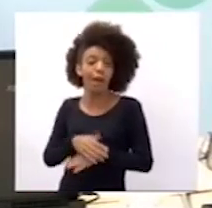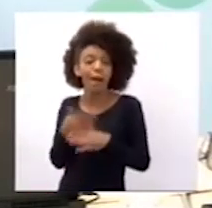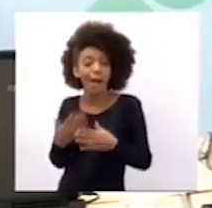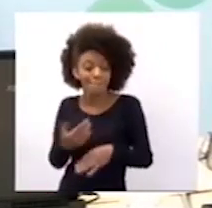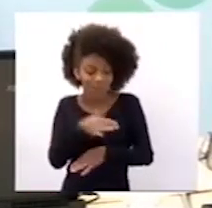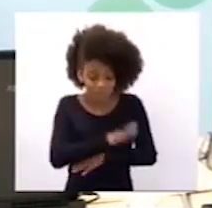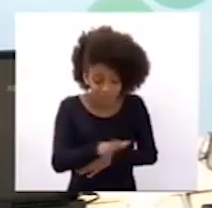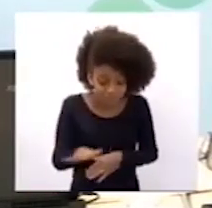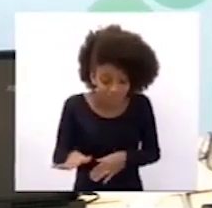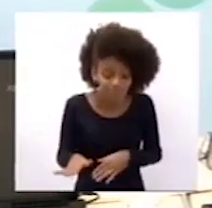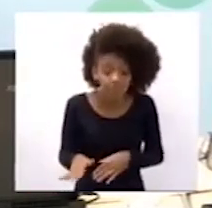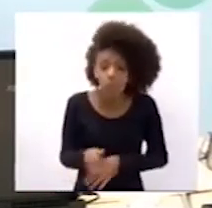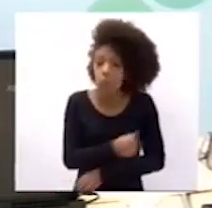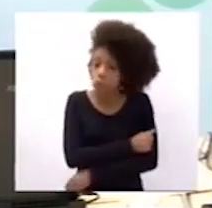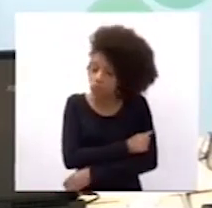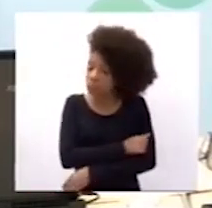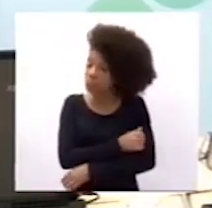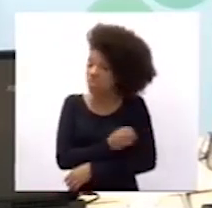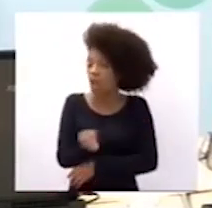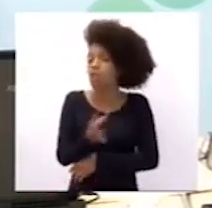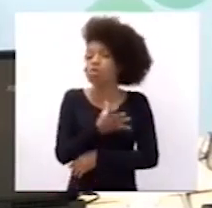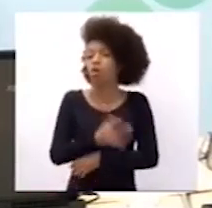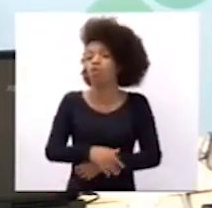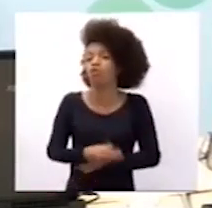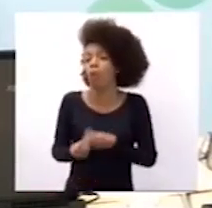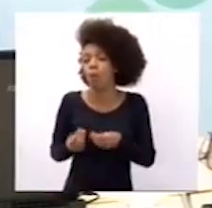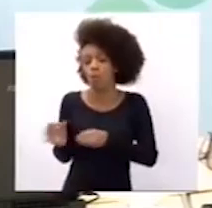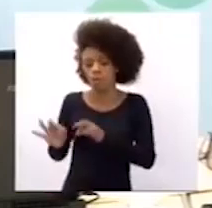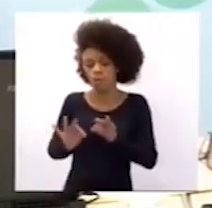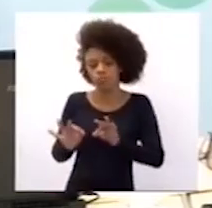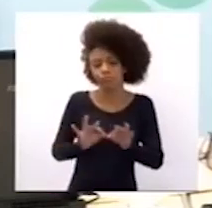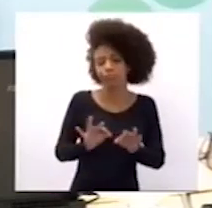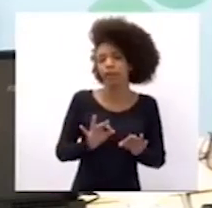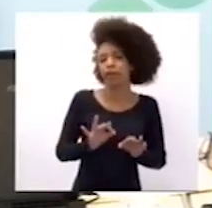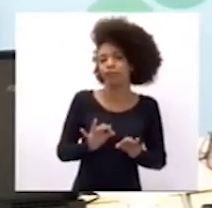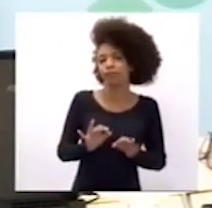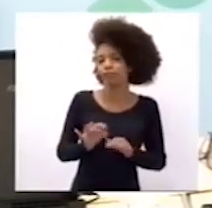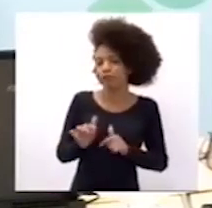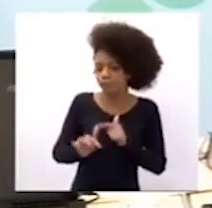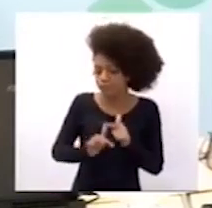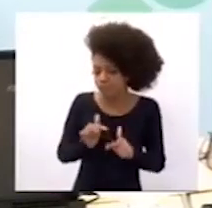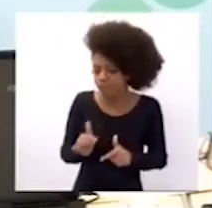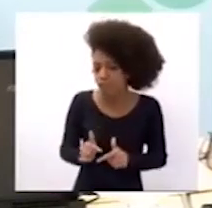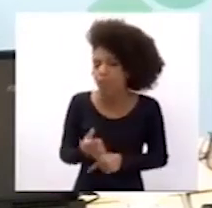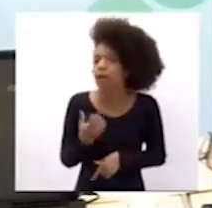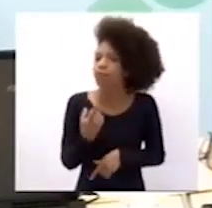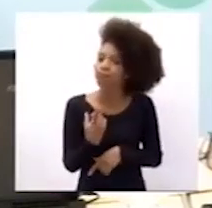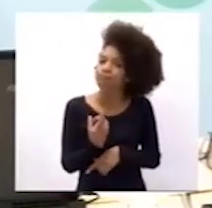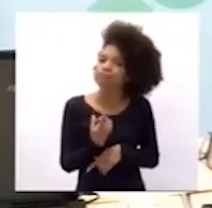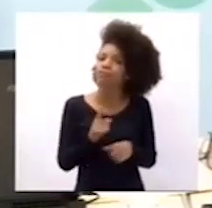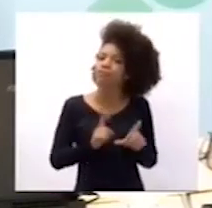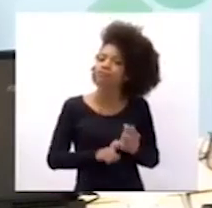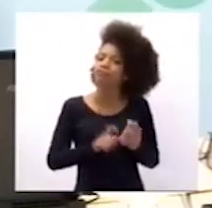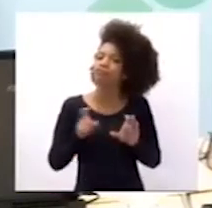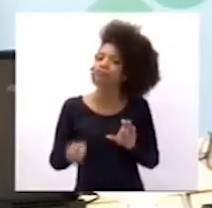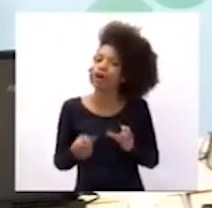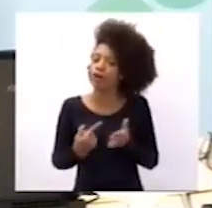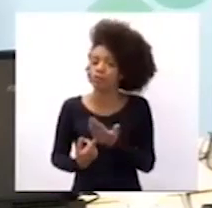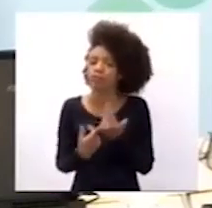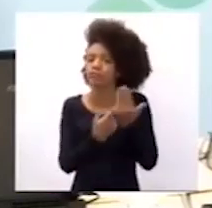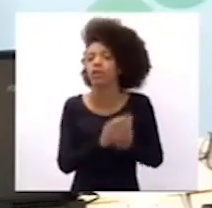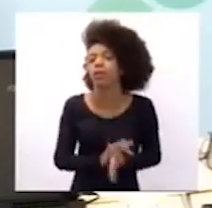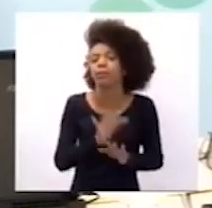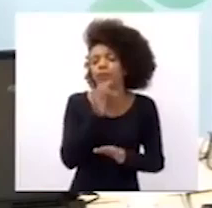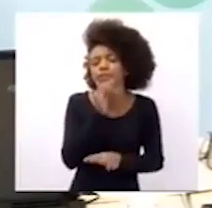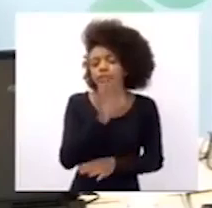não é, porque é tudo muito novo, essa questão de organizar o trabalho, né, de forma autônoma por meios digitais, né? Por